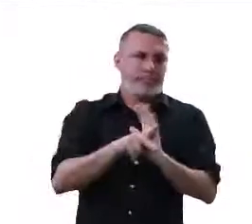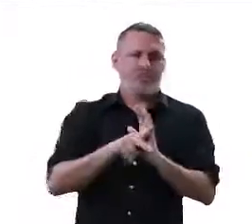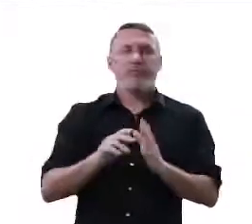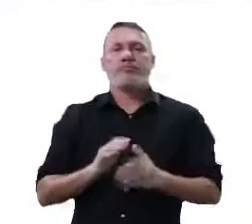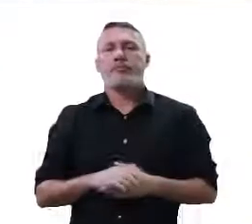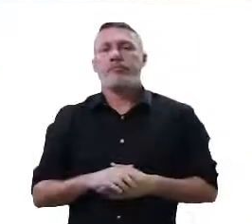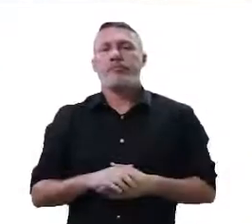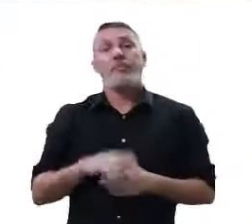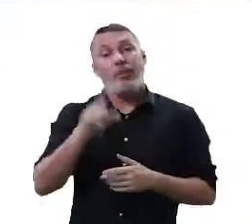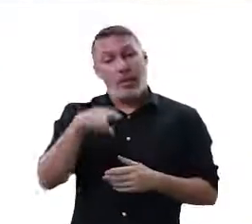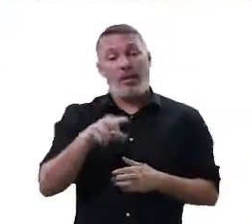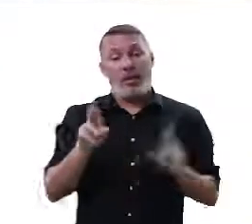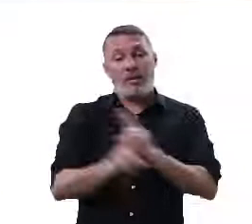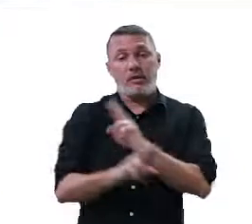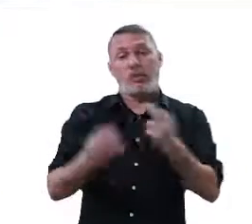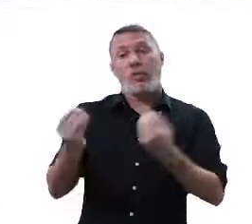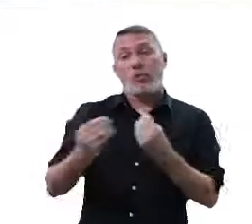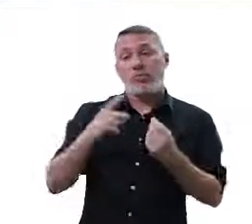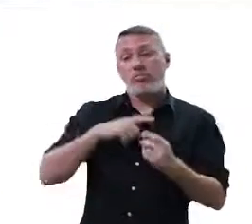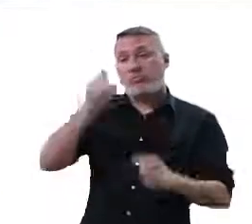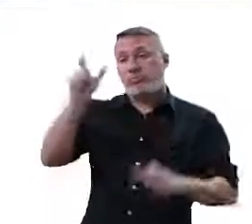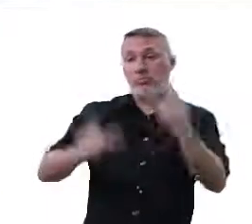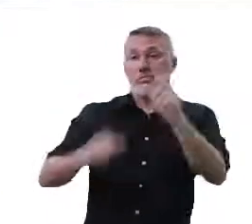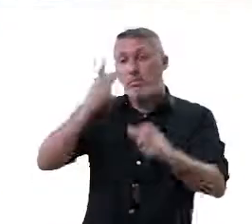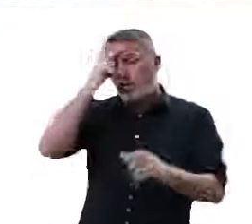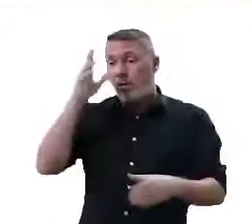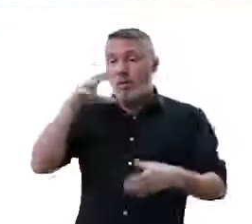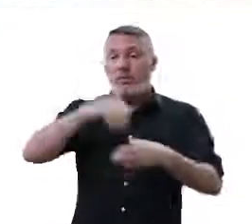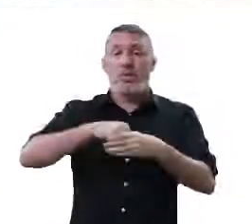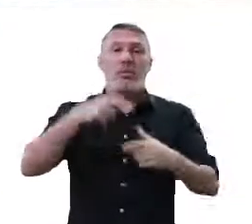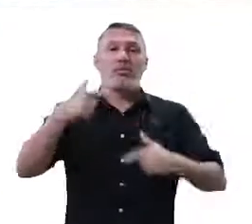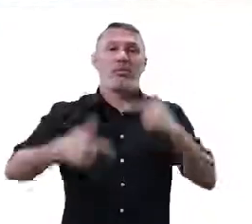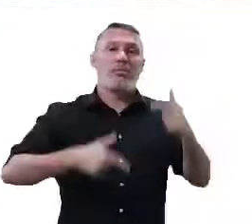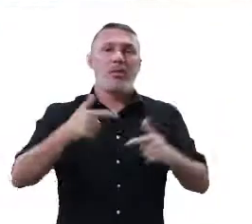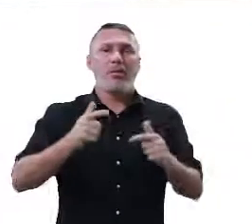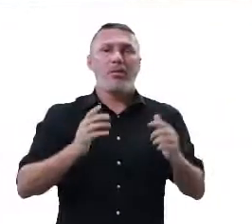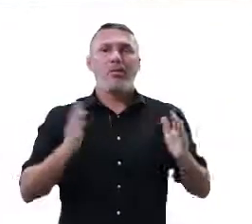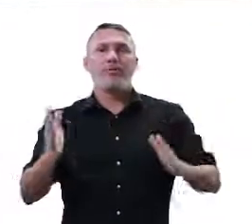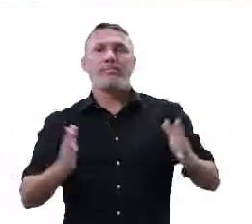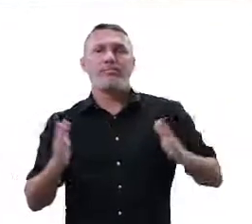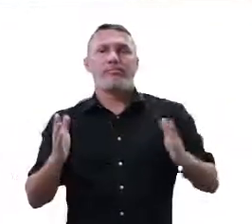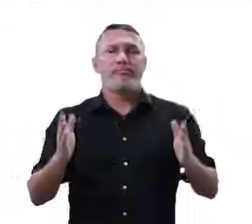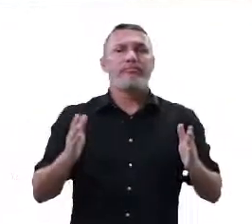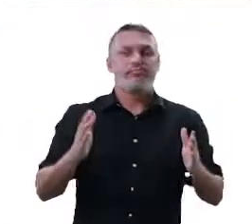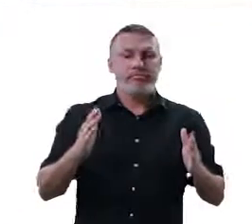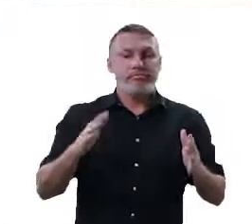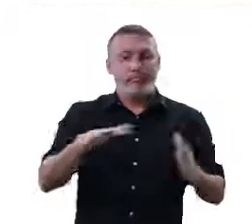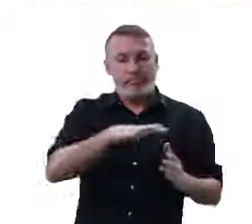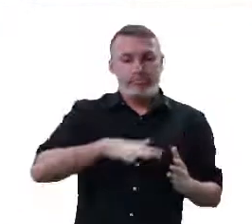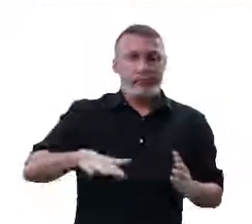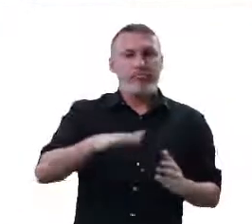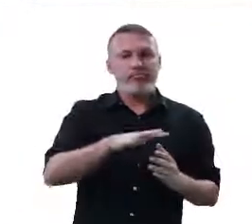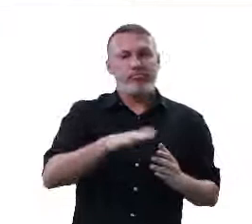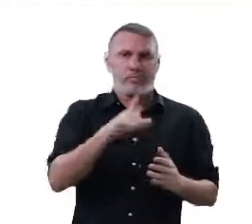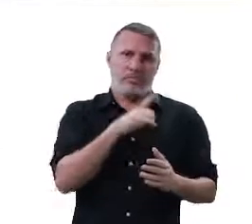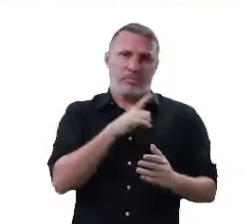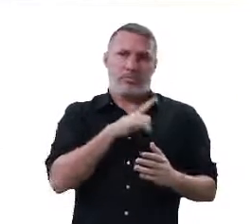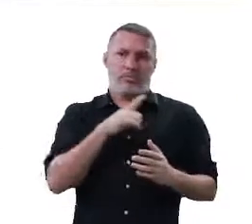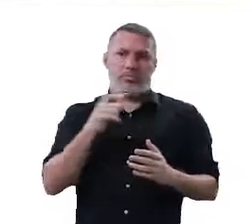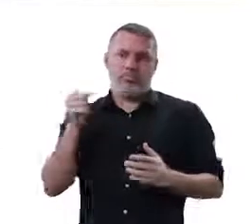Então, quando o indivíduo desempenha determinada tarefa dentro de determinados limites, né, e ele é, de